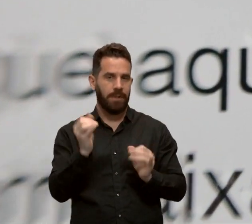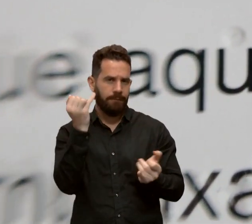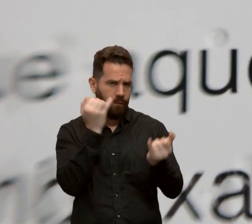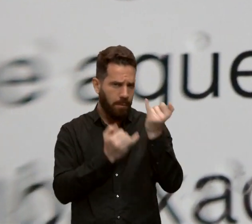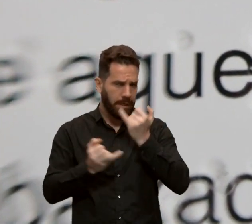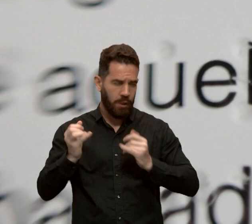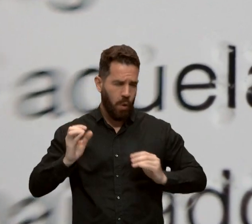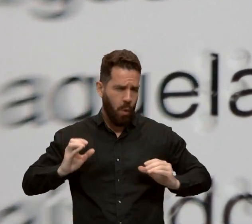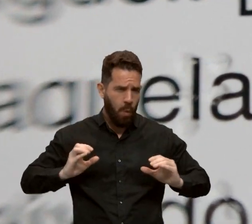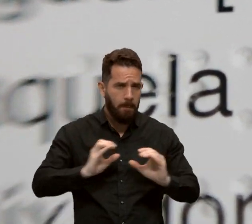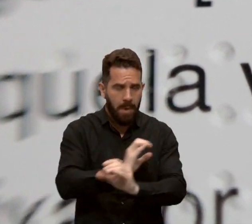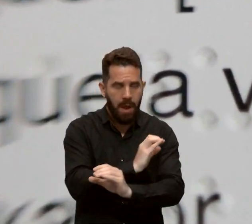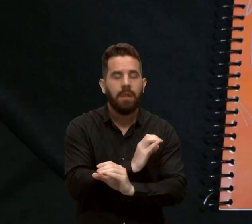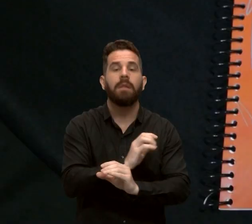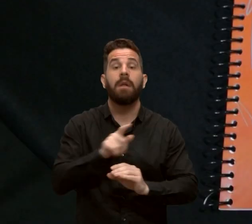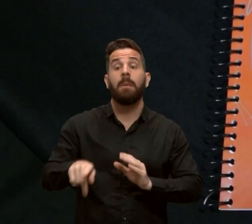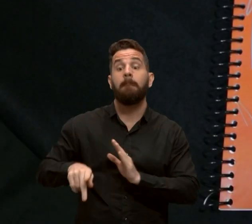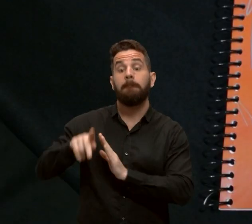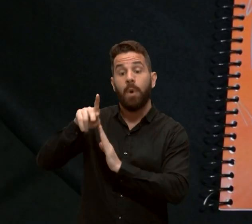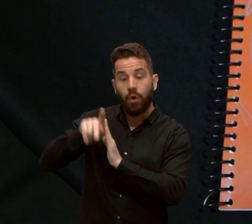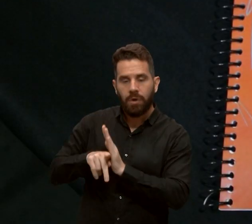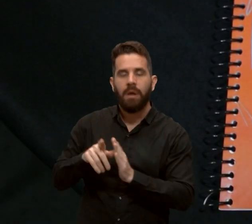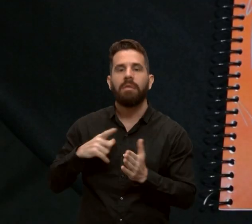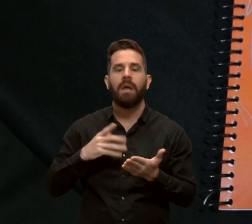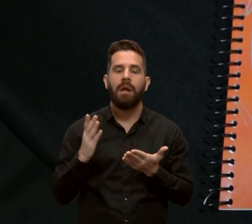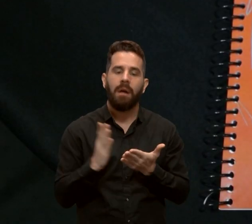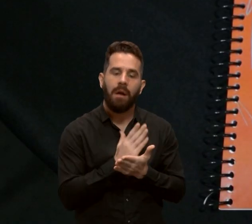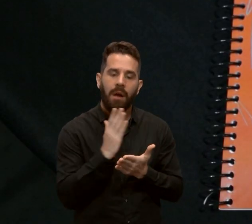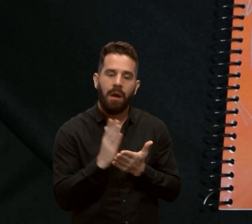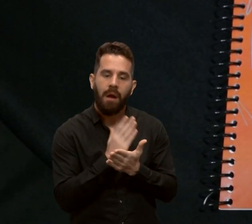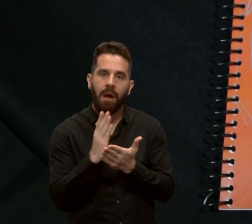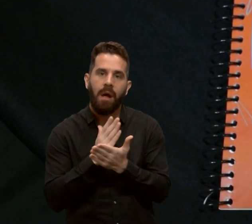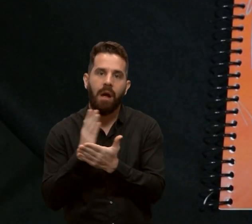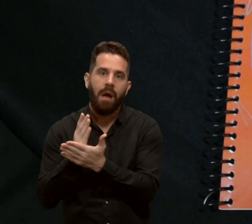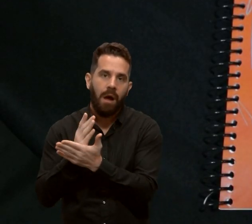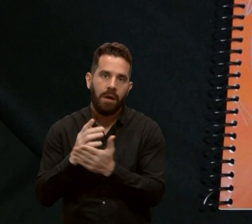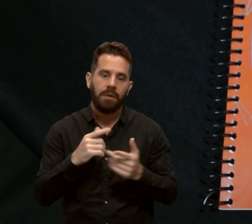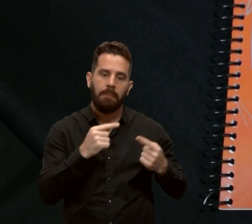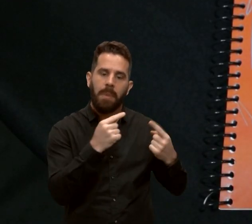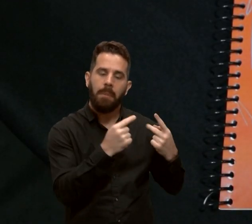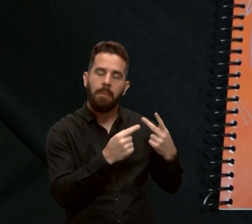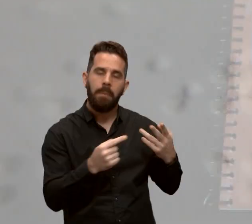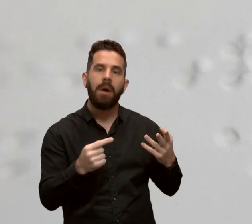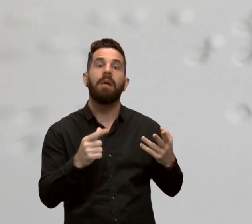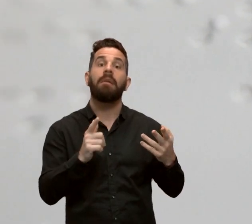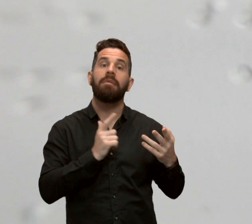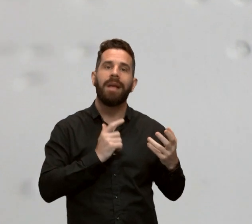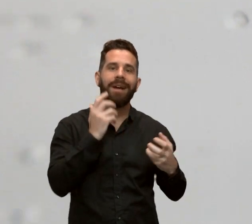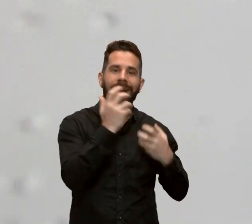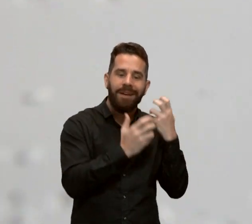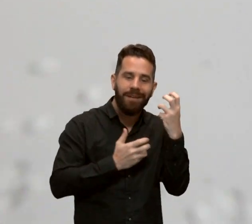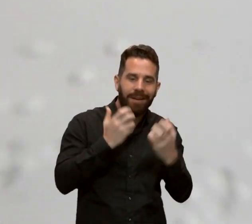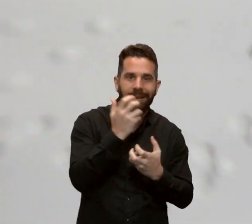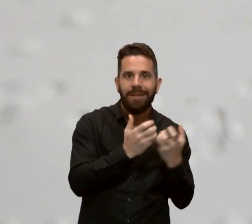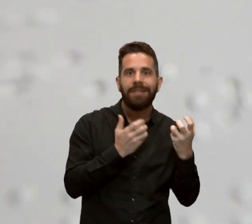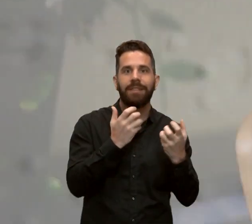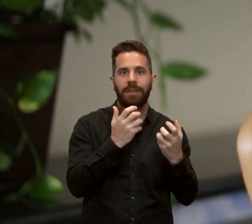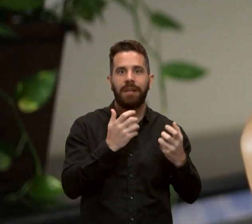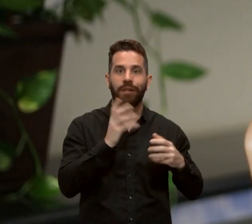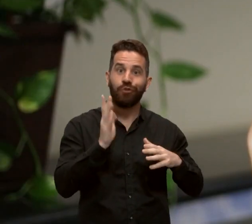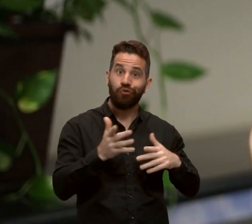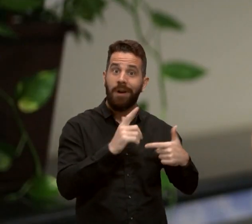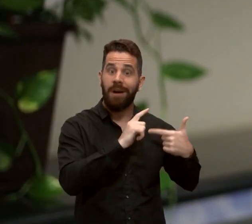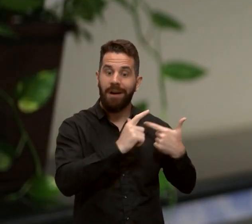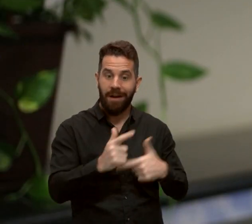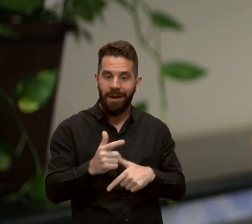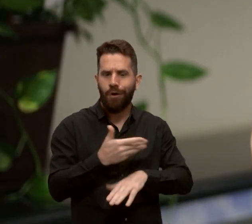o projeto lançou um livreto com CD player que reúne as cantorias tradicionais em escrita braille.